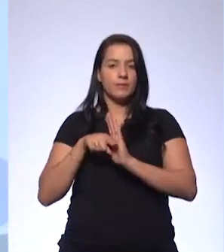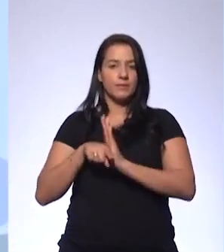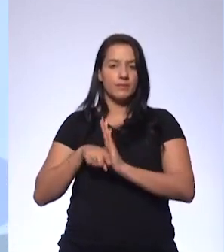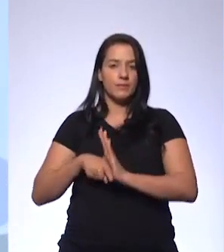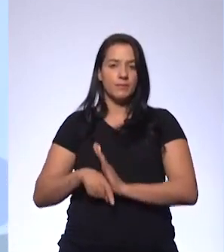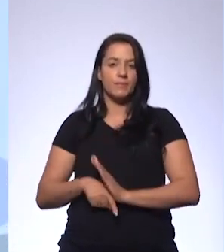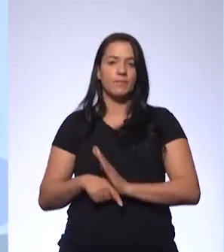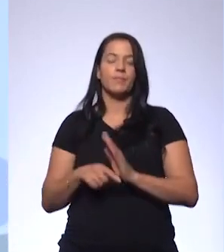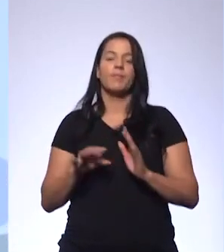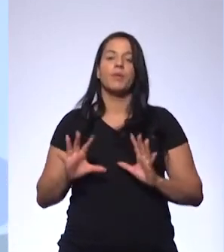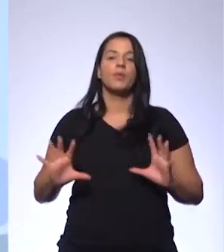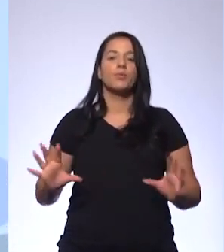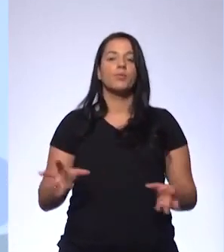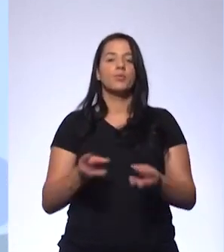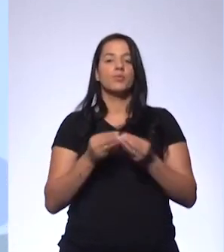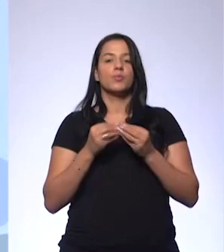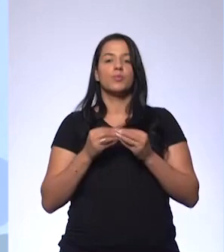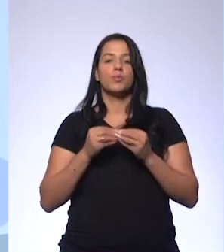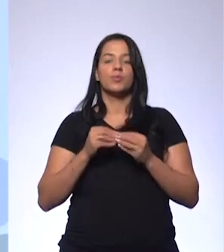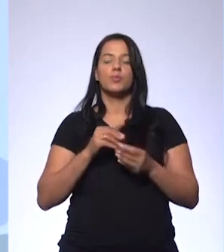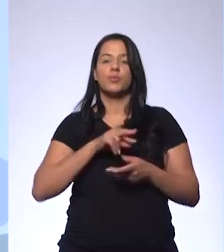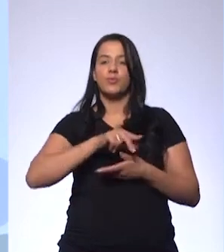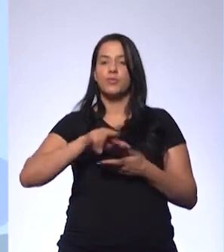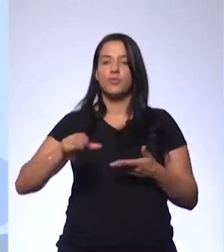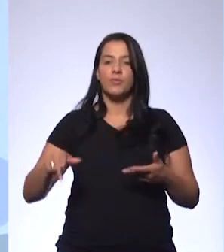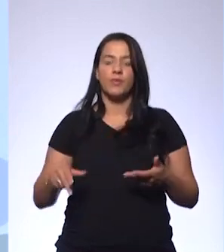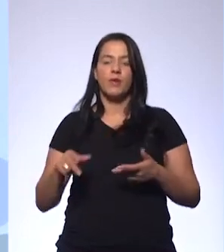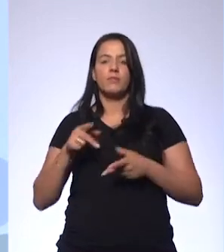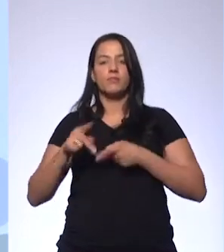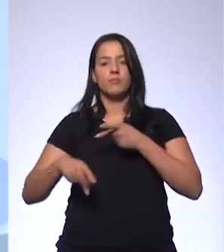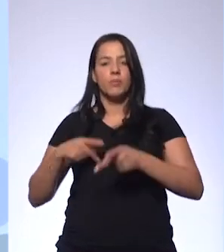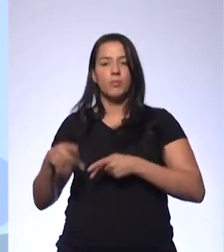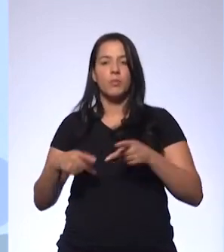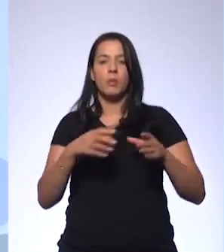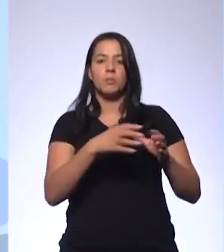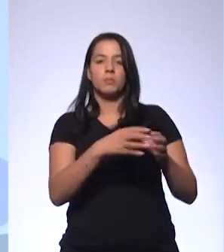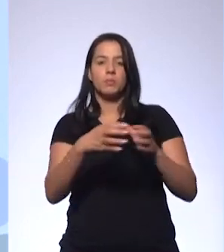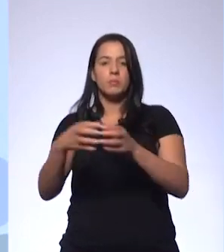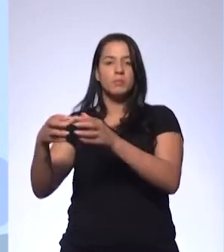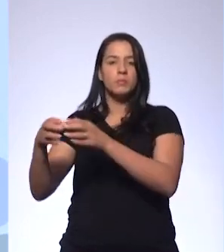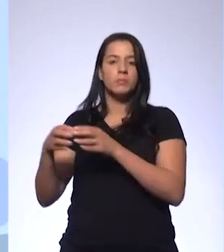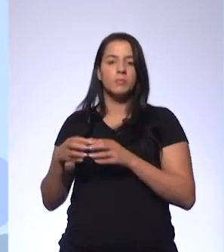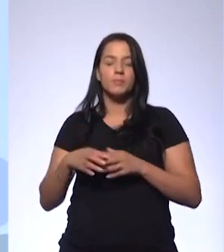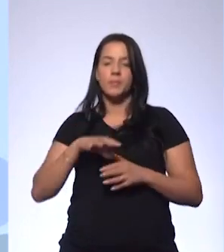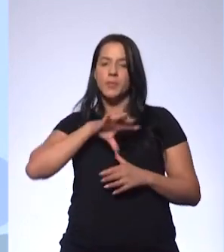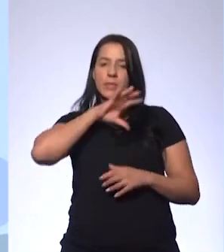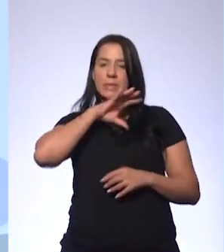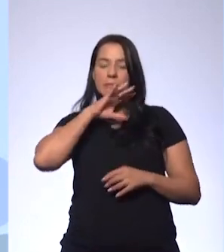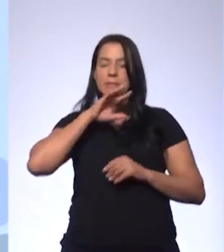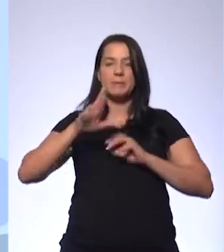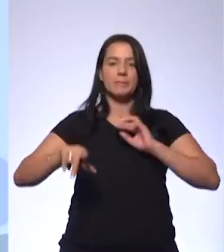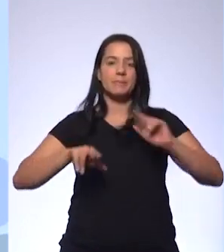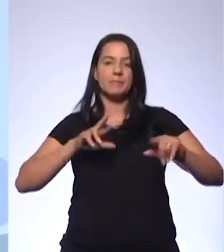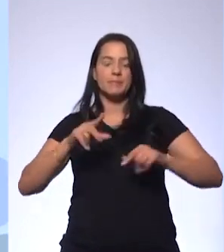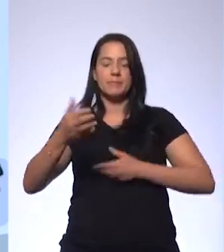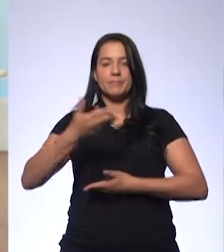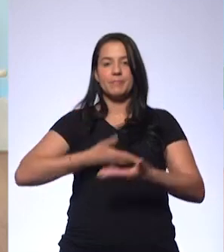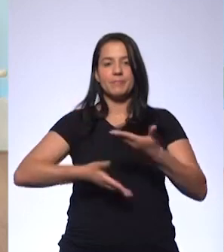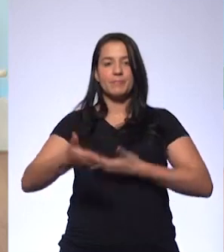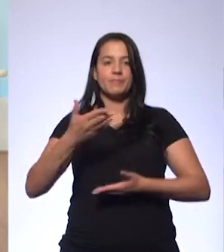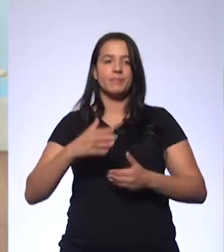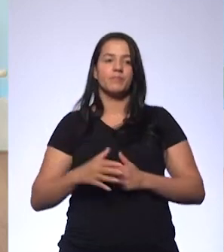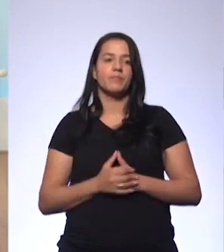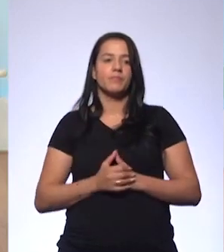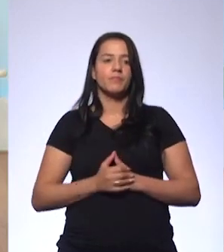falando do quê? Num conjunto de várias populações diferentes, né, de espécies diferentes, interagindo entre si,